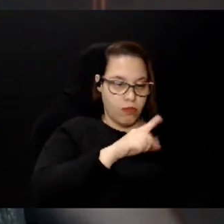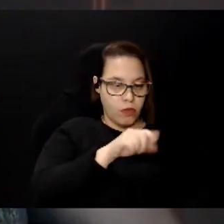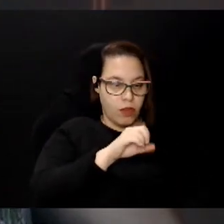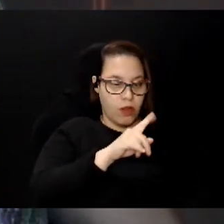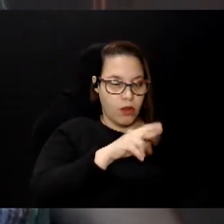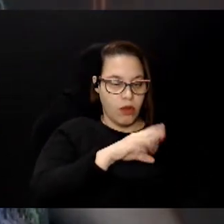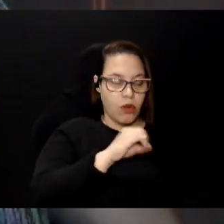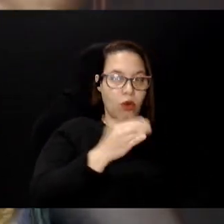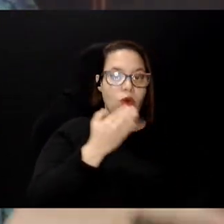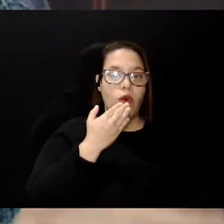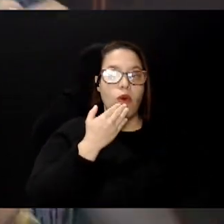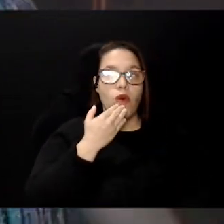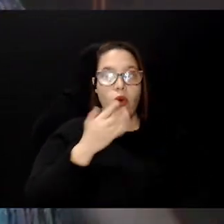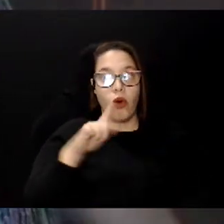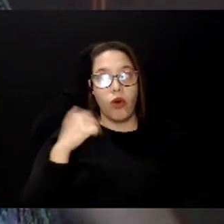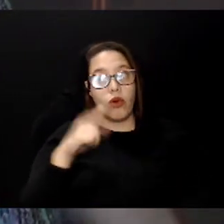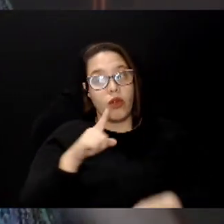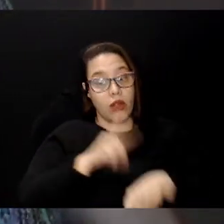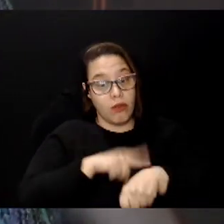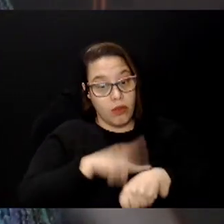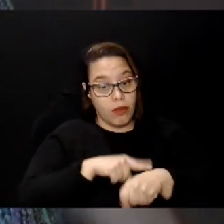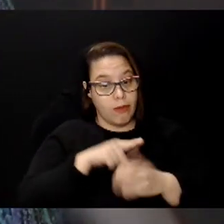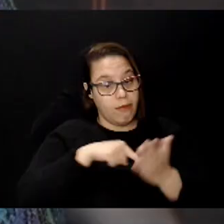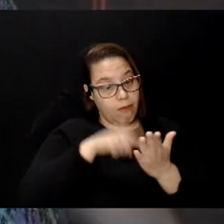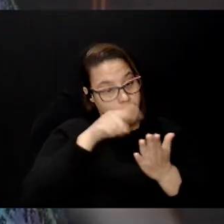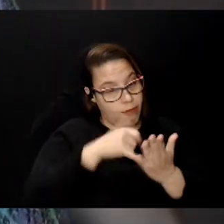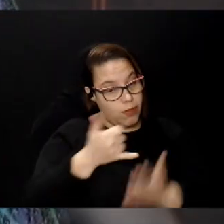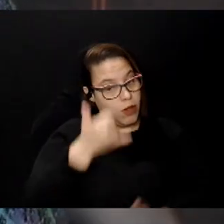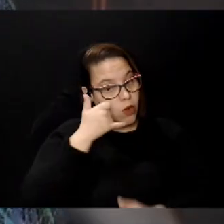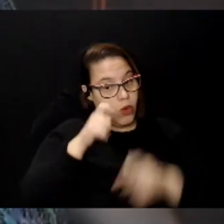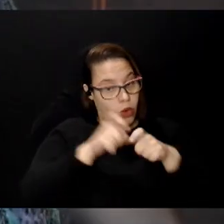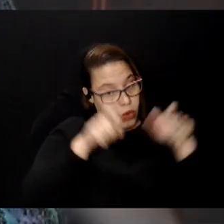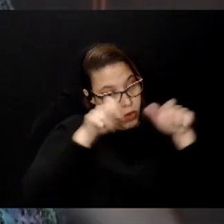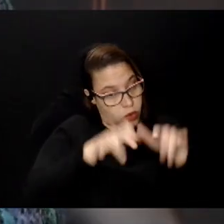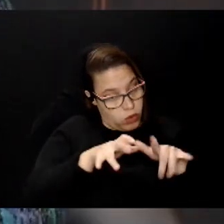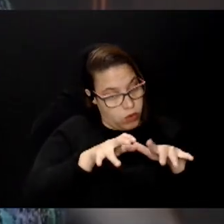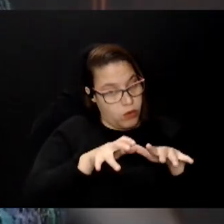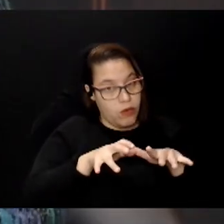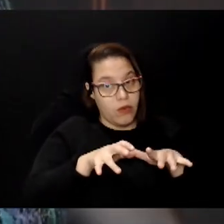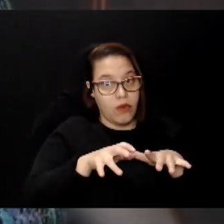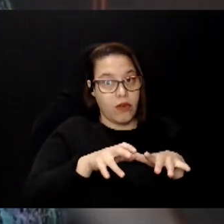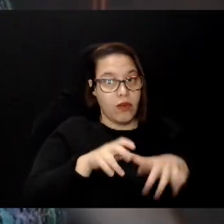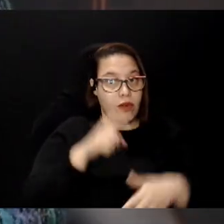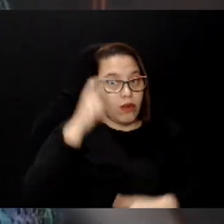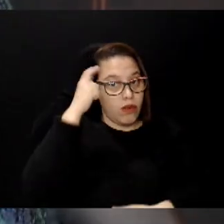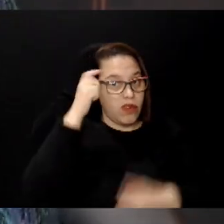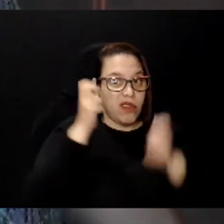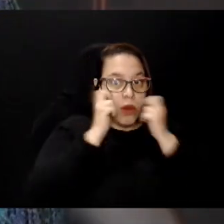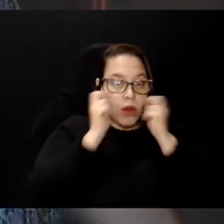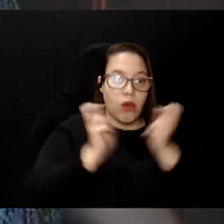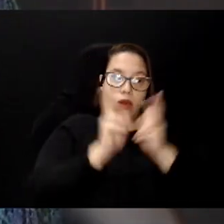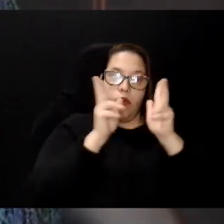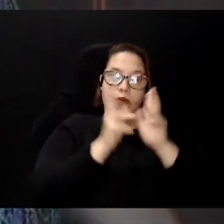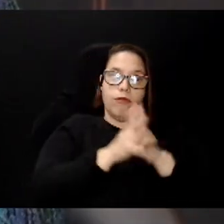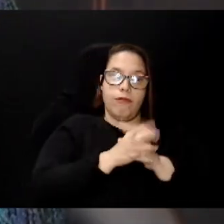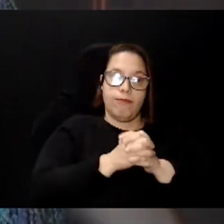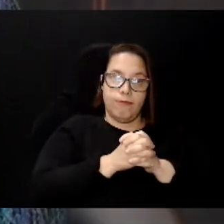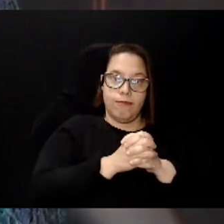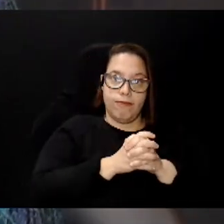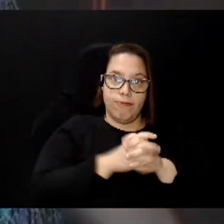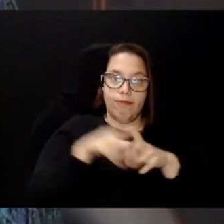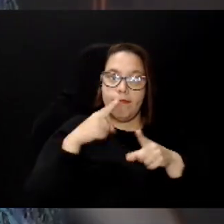está muito tempo no celular, muito tempo no computador, tem que acender um alerta aqui. Exato. Porque aquela